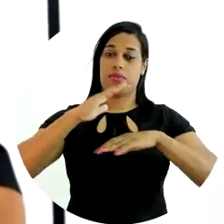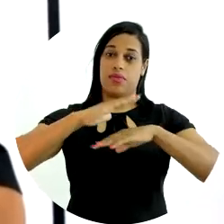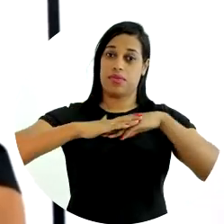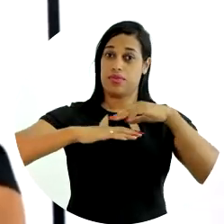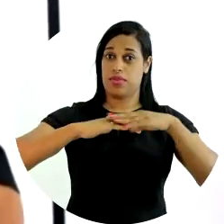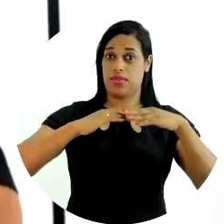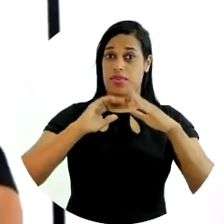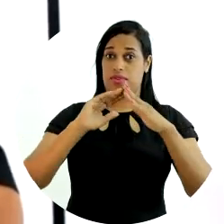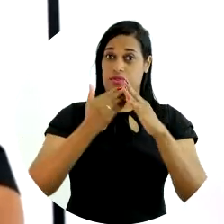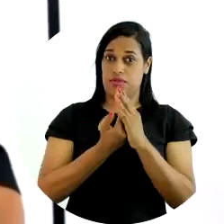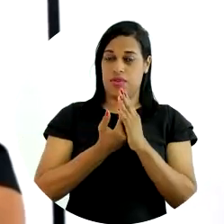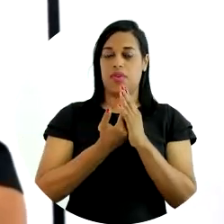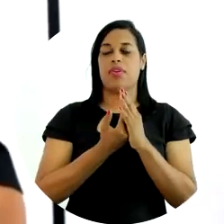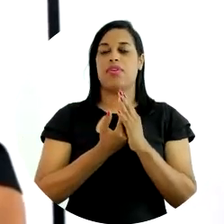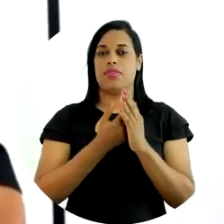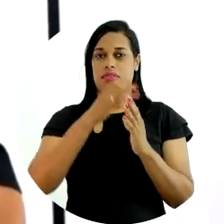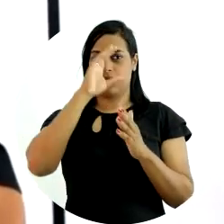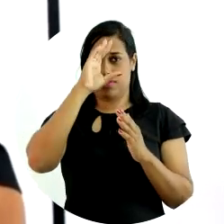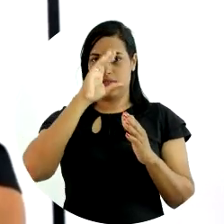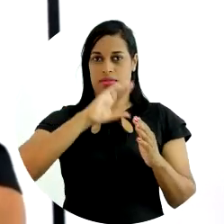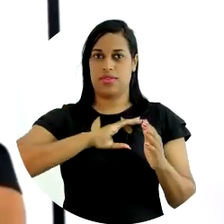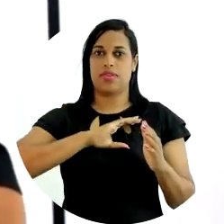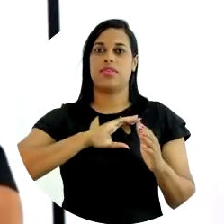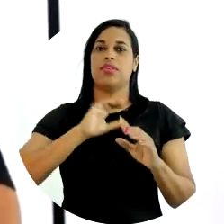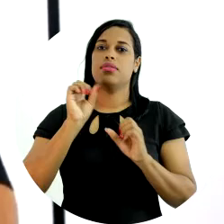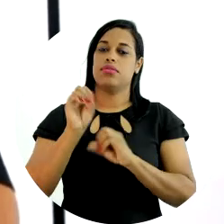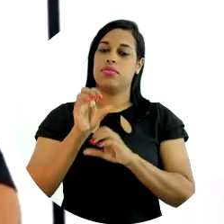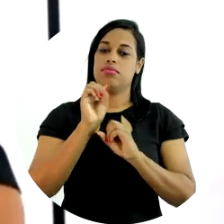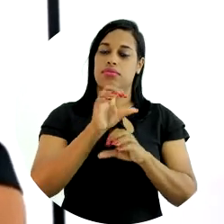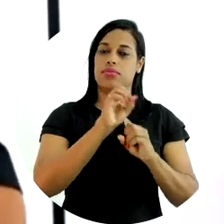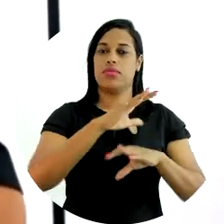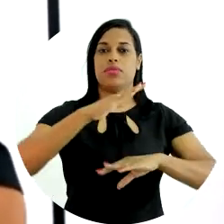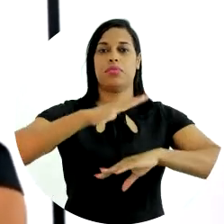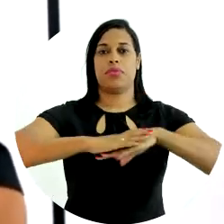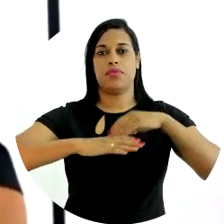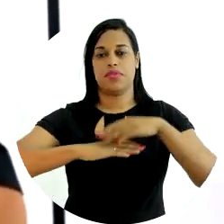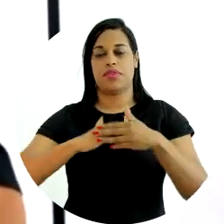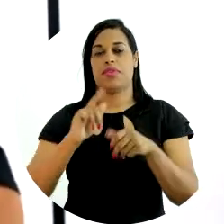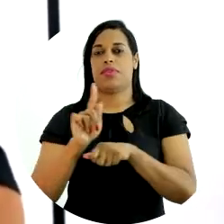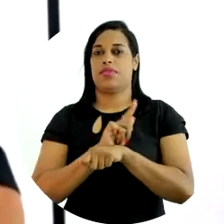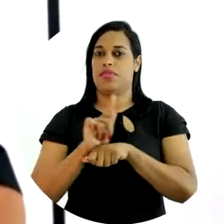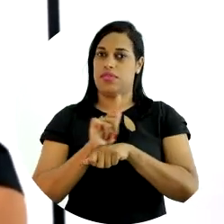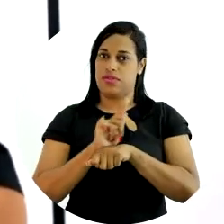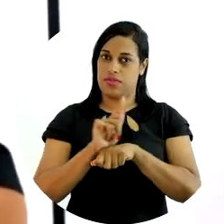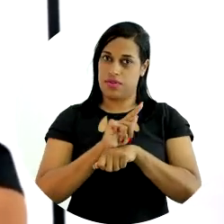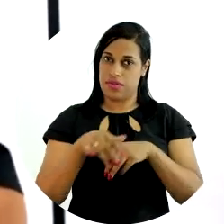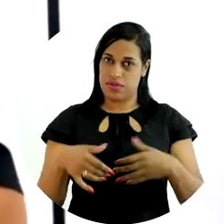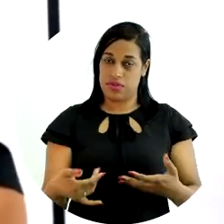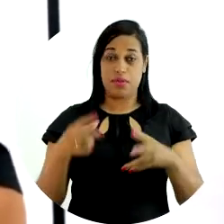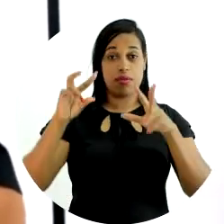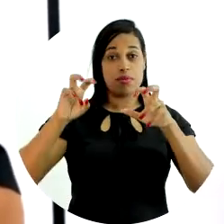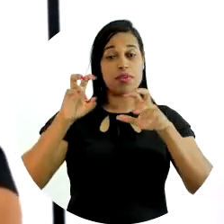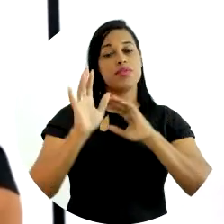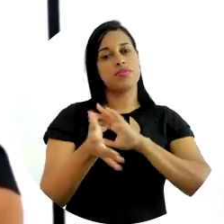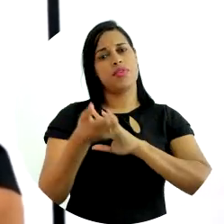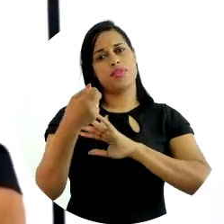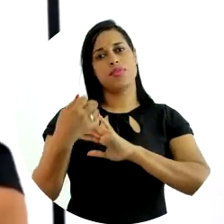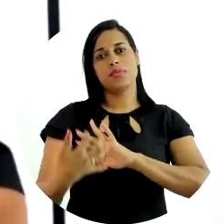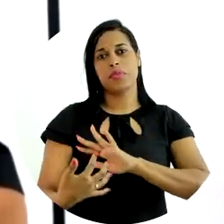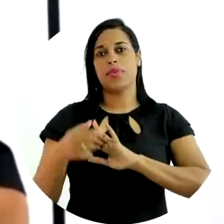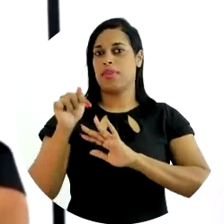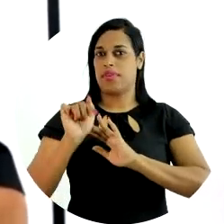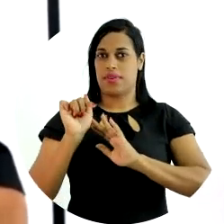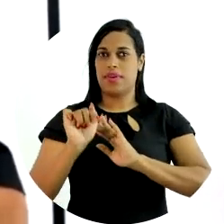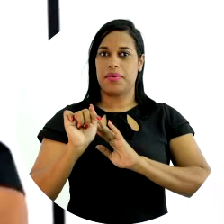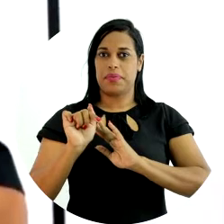como título Funcionários da Escola, Cidadãos, Educadores, Profissionais e Gestores. Como o próprio título